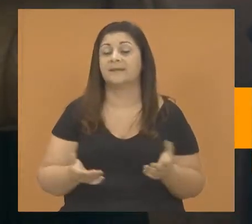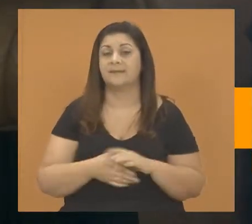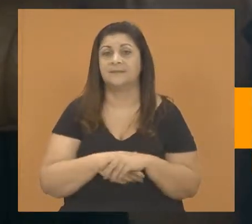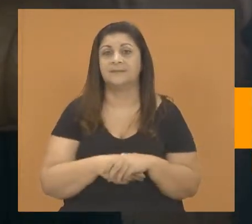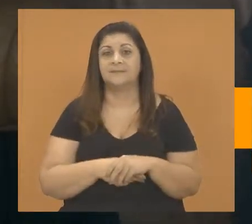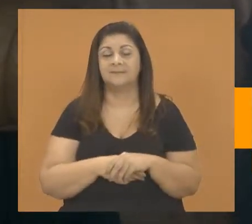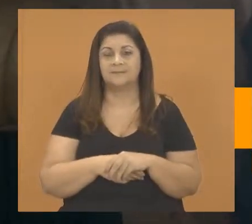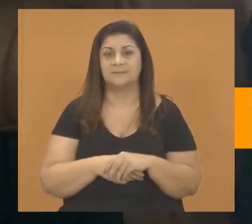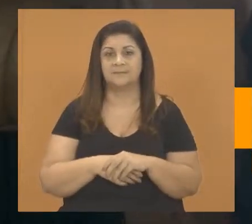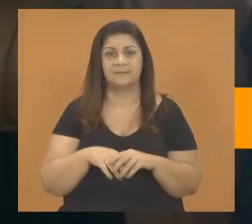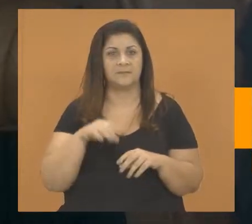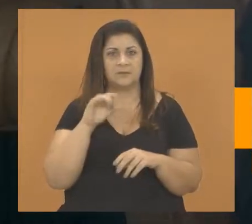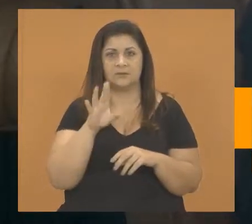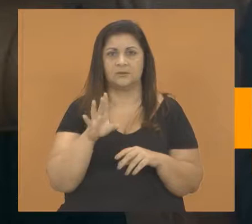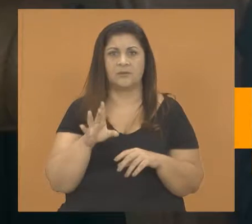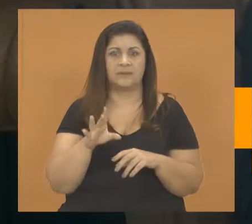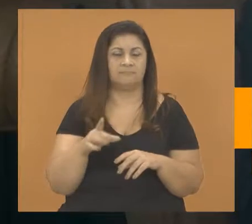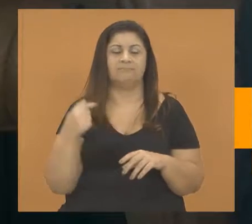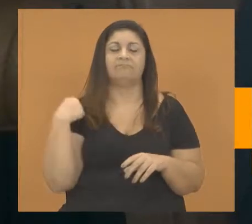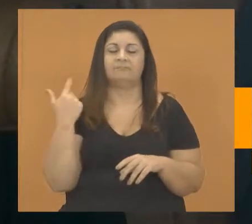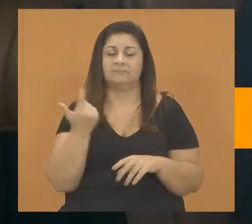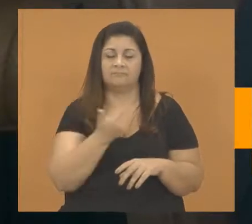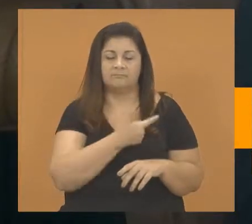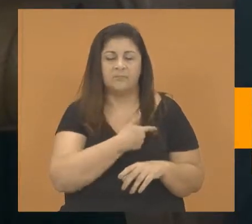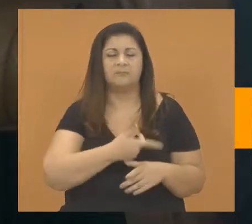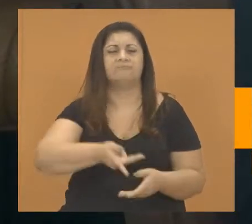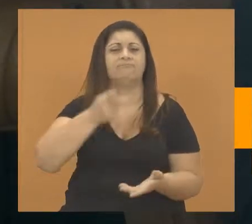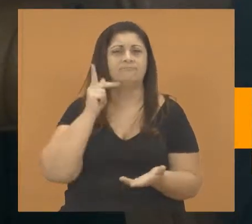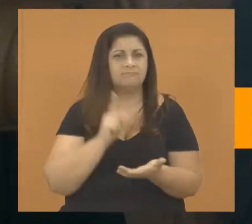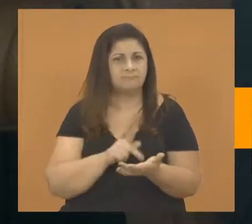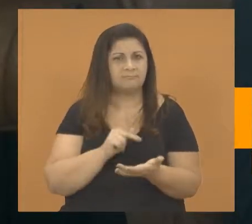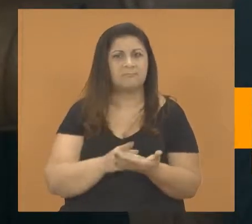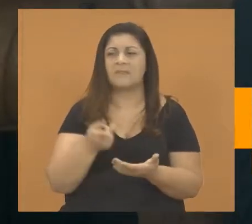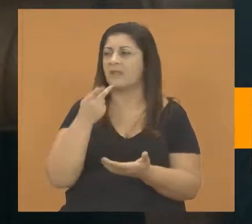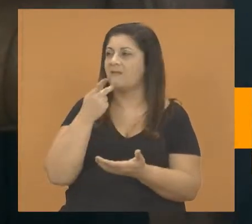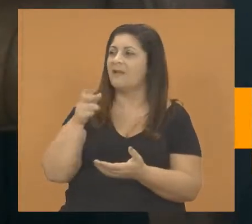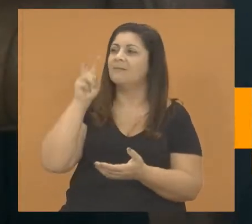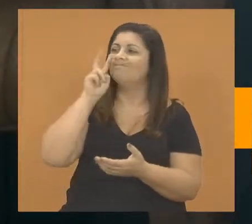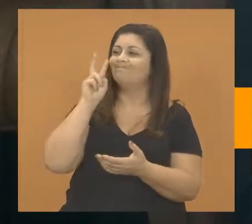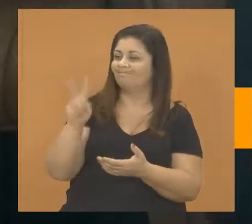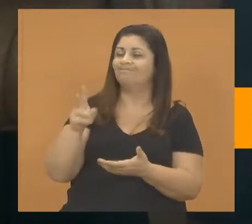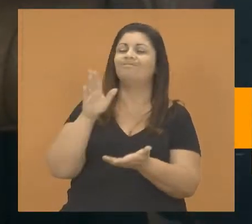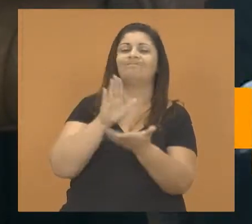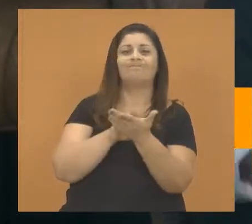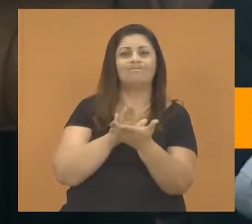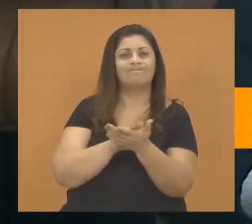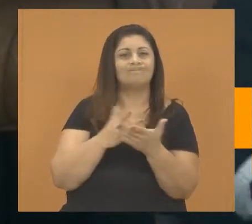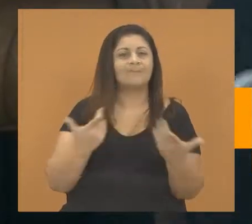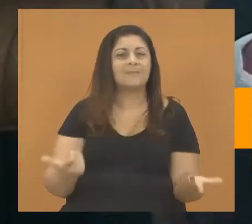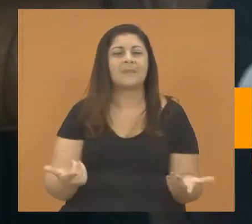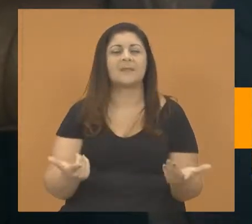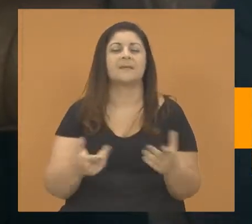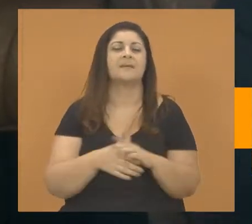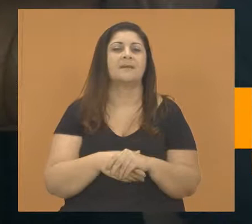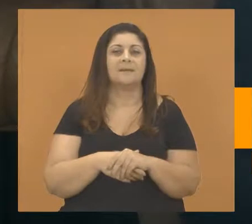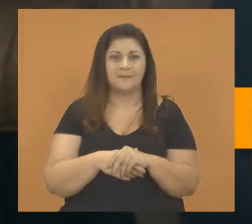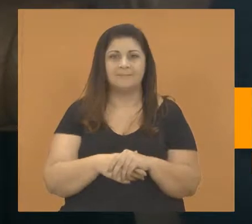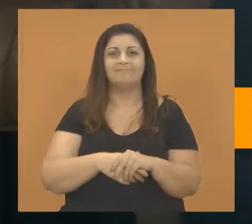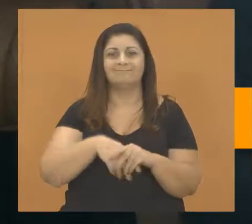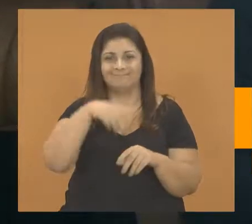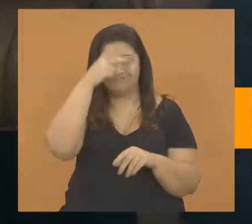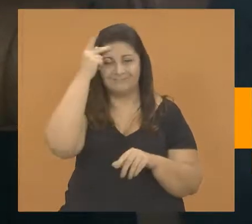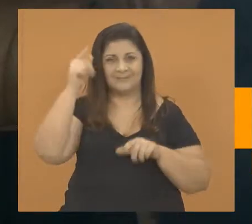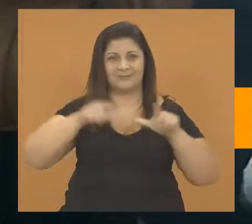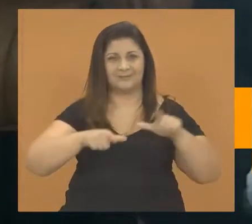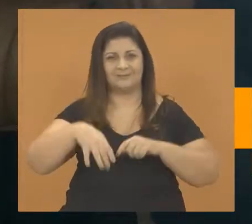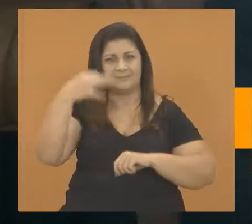públicos é só assim que nós de fato vamos estar valorizando é com profundidade o método do servidor